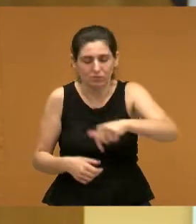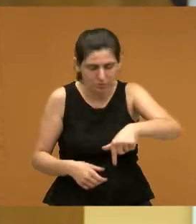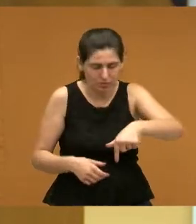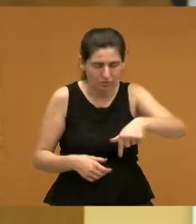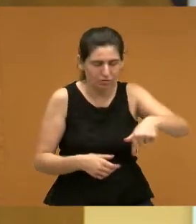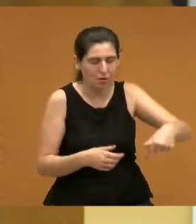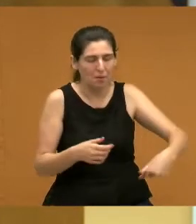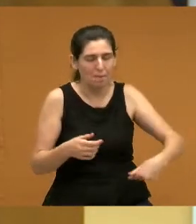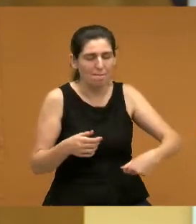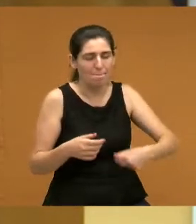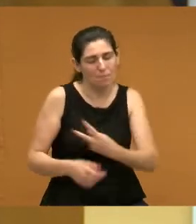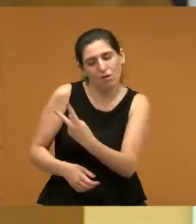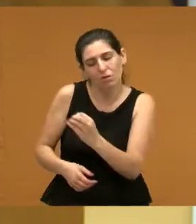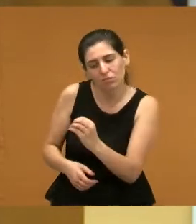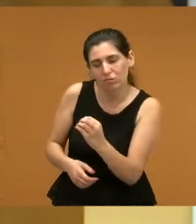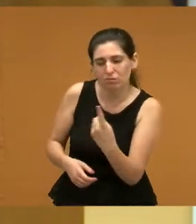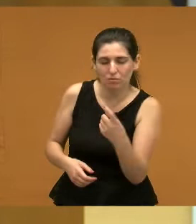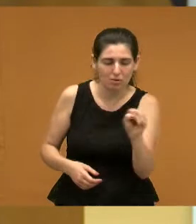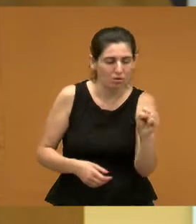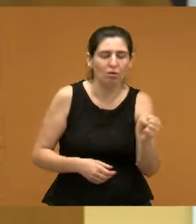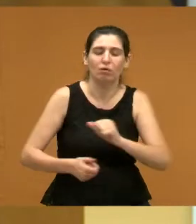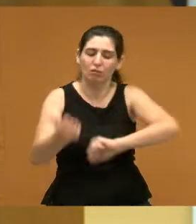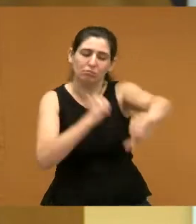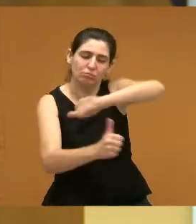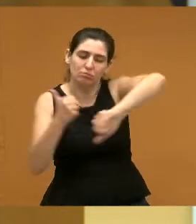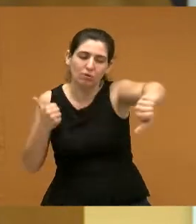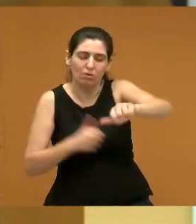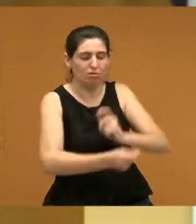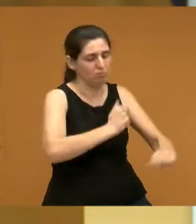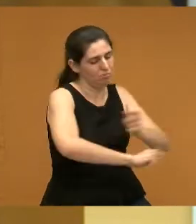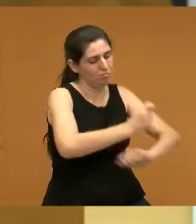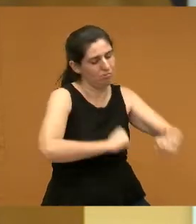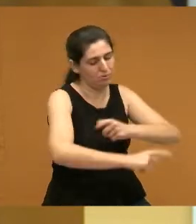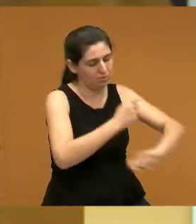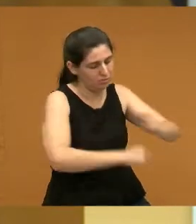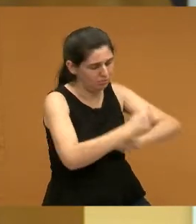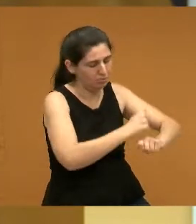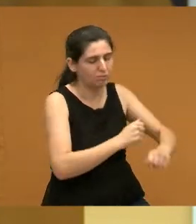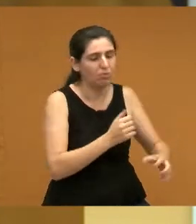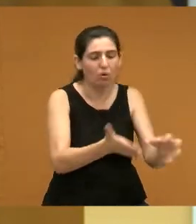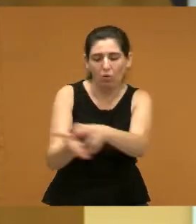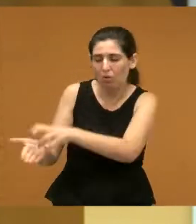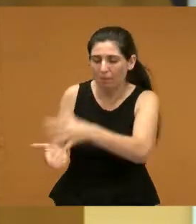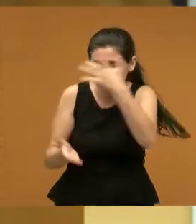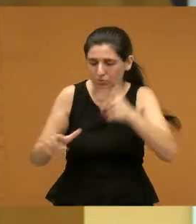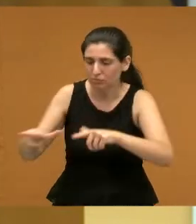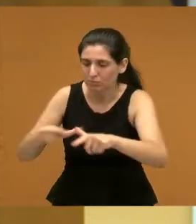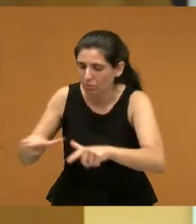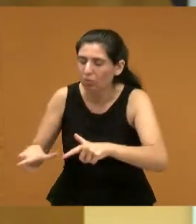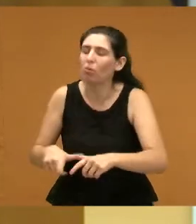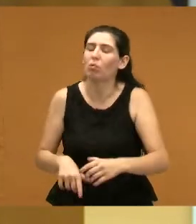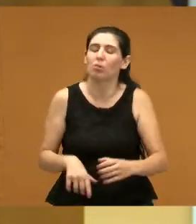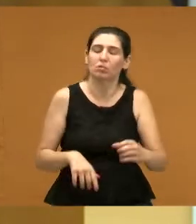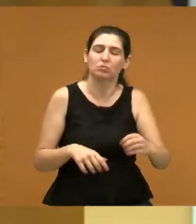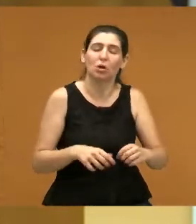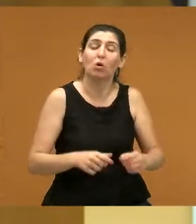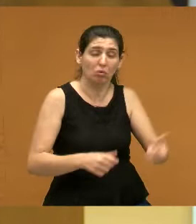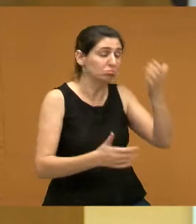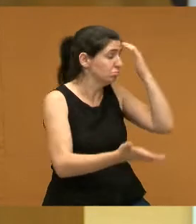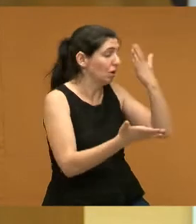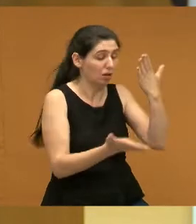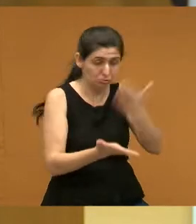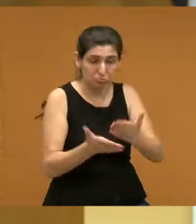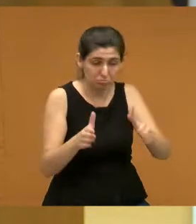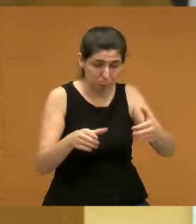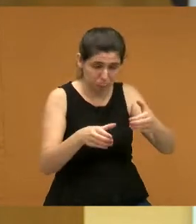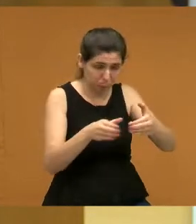27/2018 altera a estrutura administrativa, os cargos de provimento em comissão, cargos de confiança, privativos de